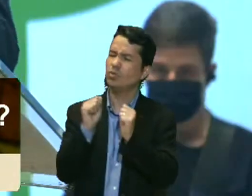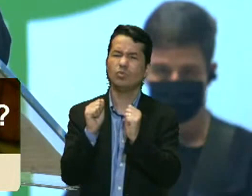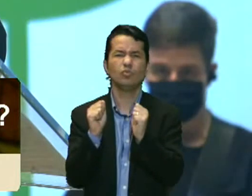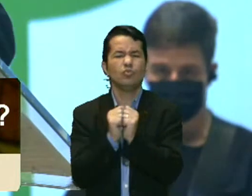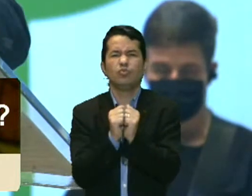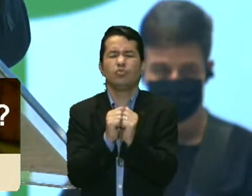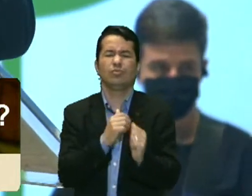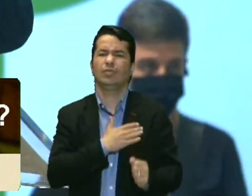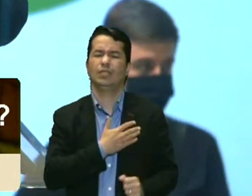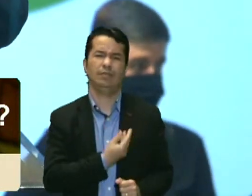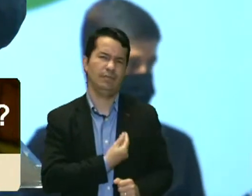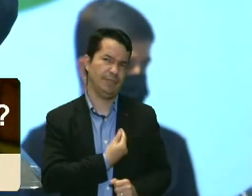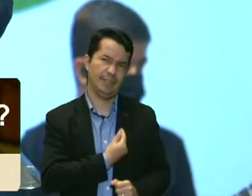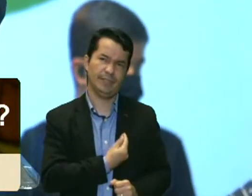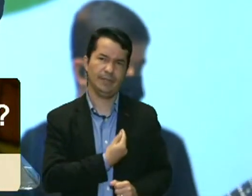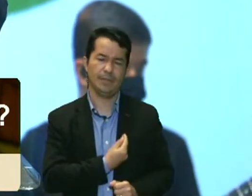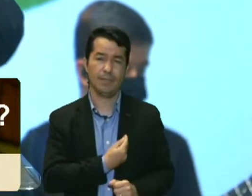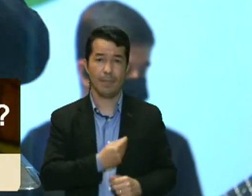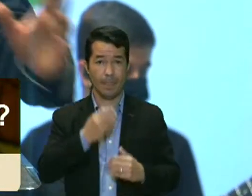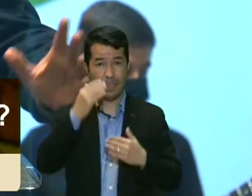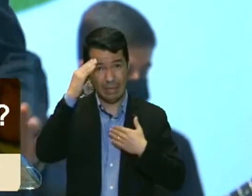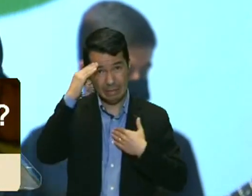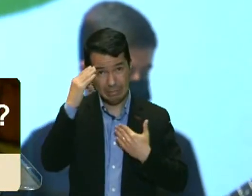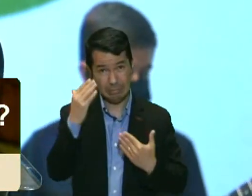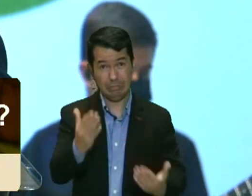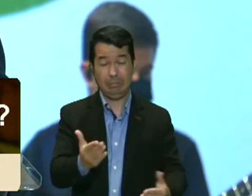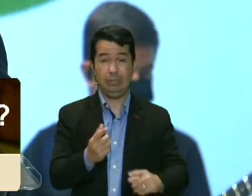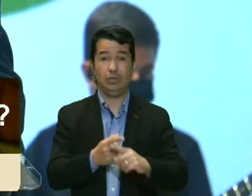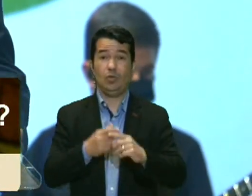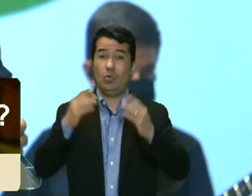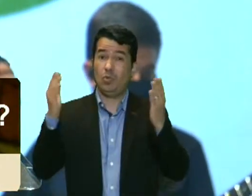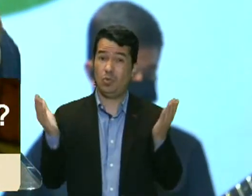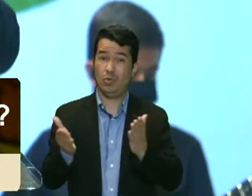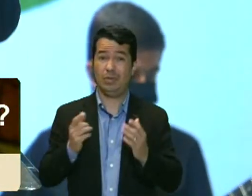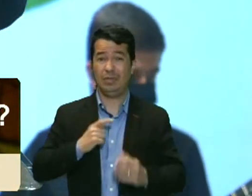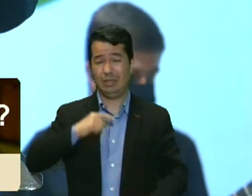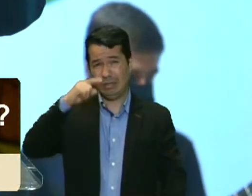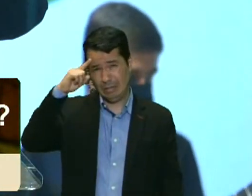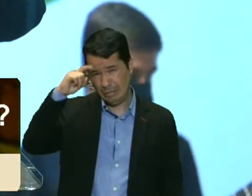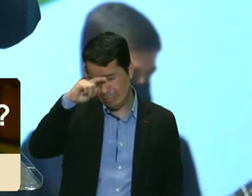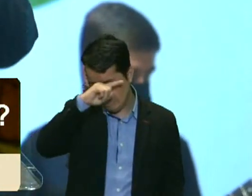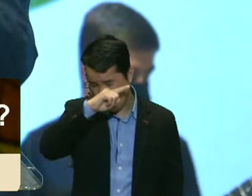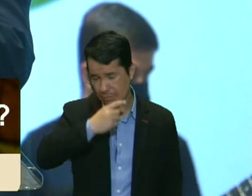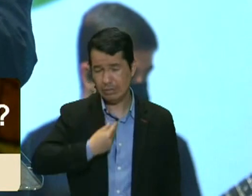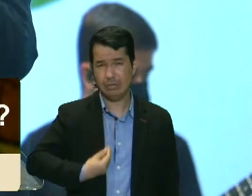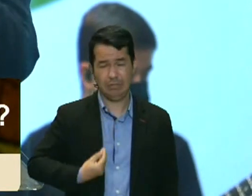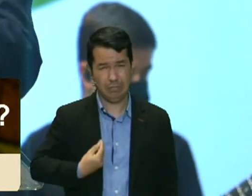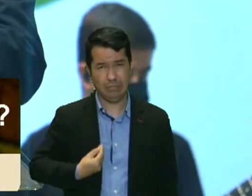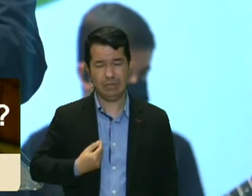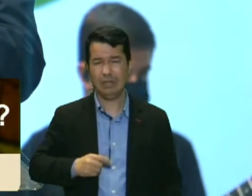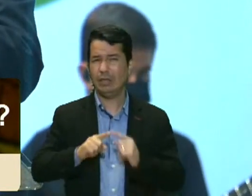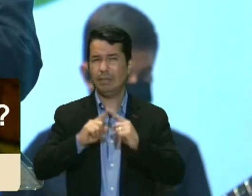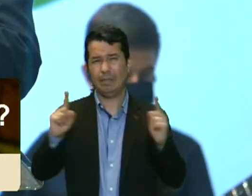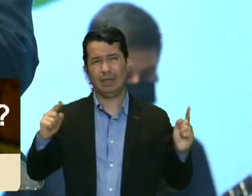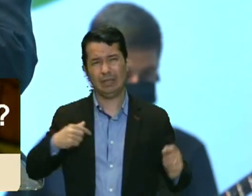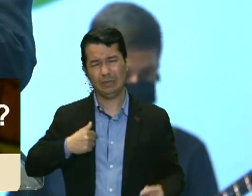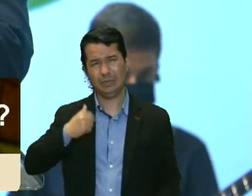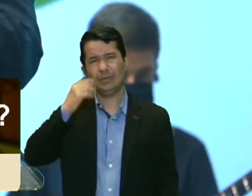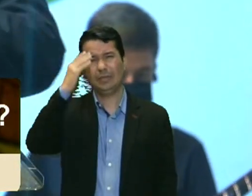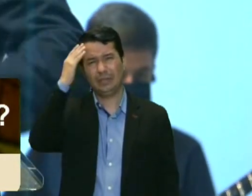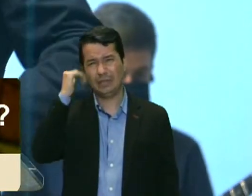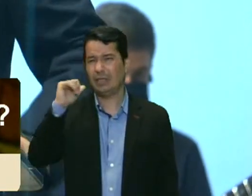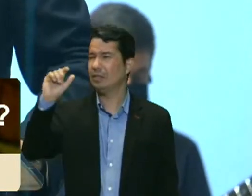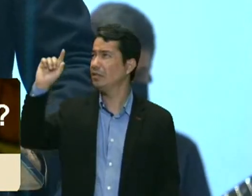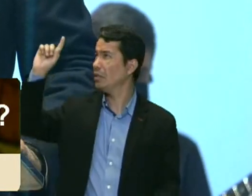Senhor, obrigado porque hoje eu tenho que tomar decisões difíceis, mas eu sei que o Senhor vai me dar a paz que é o árbitro que eu preciso para o